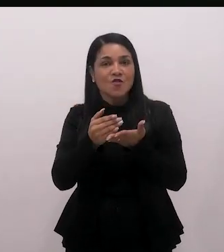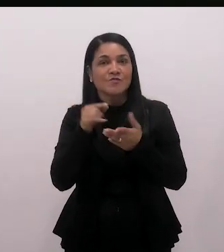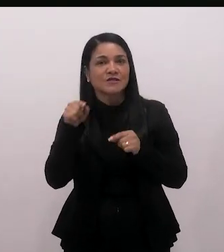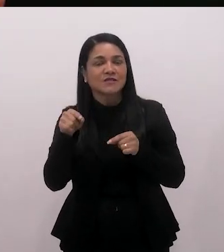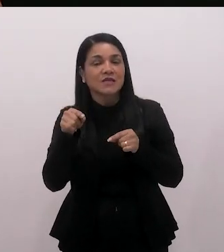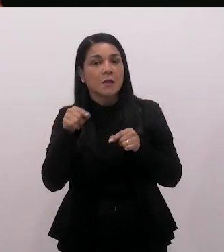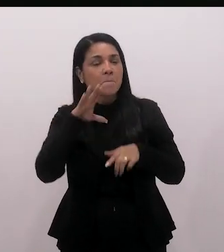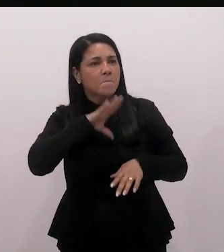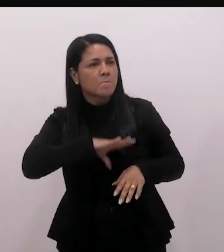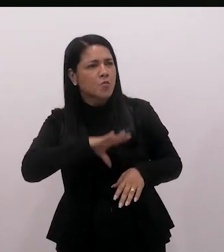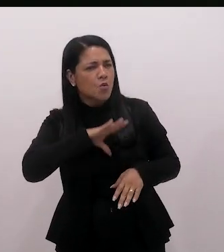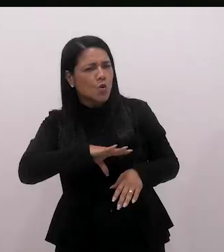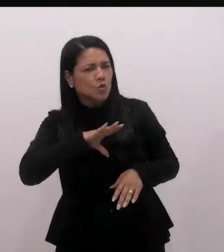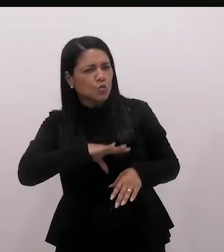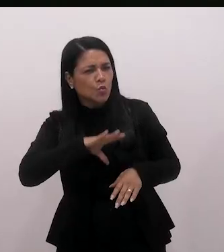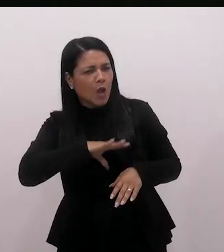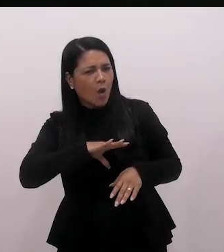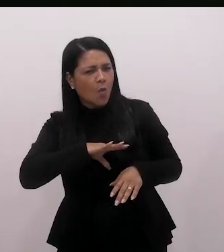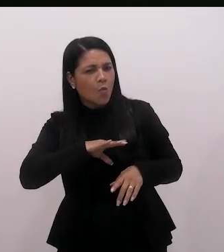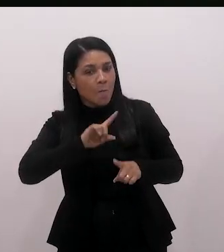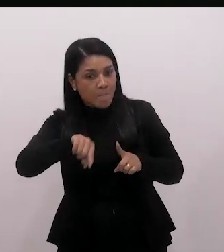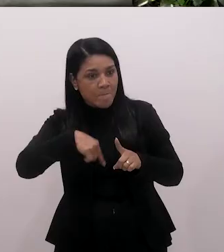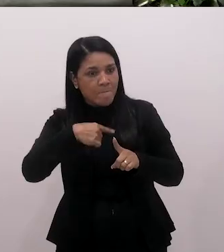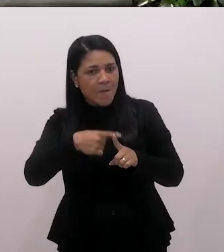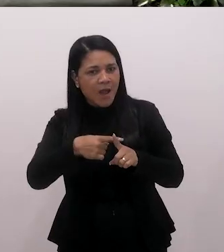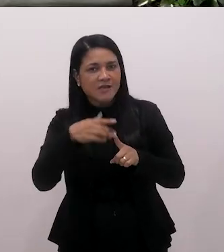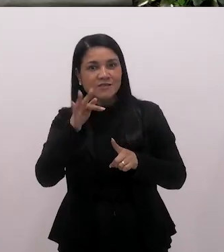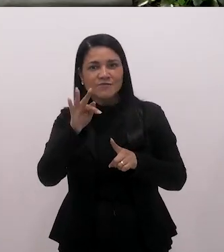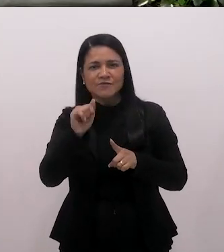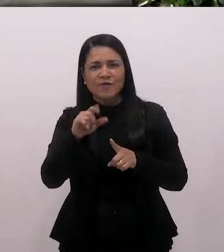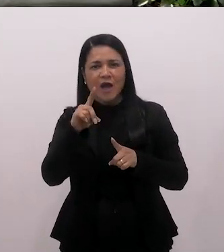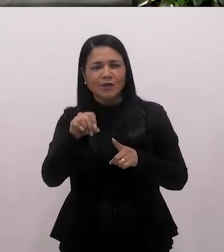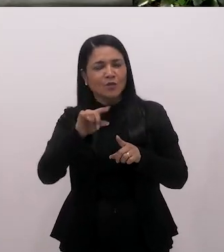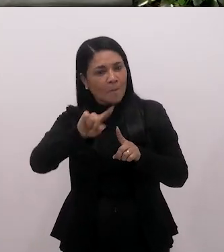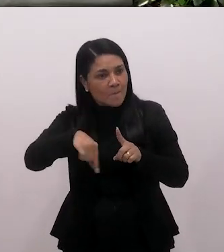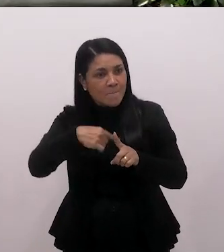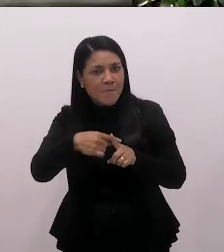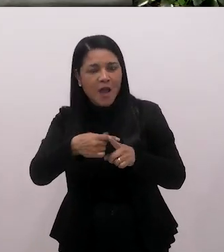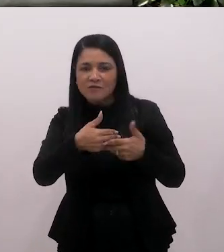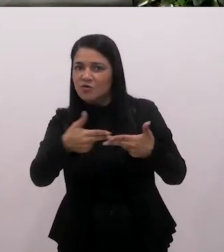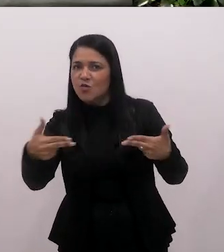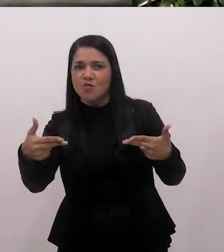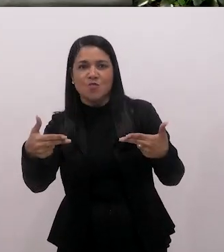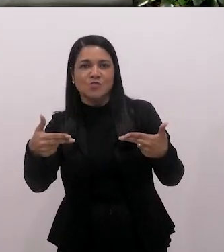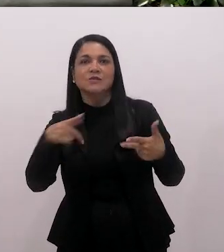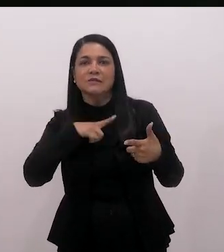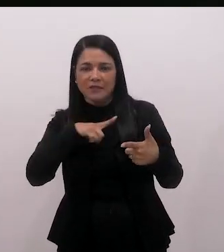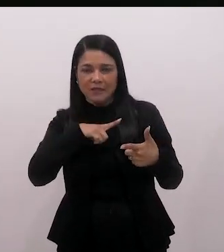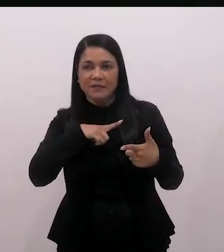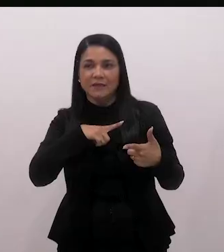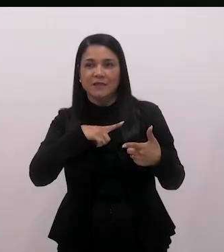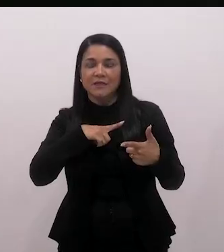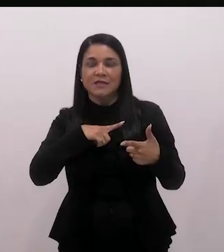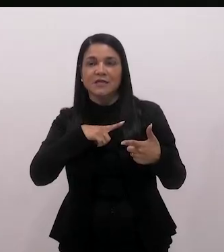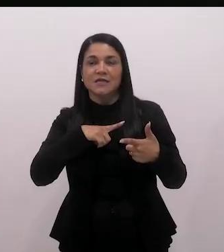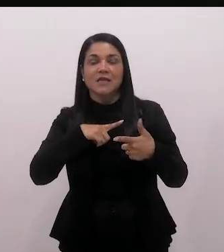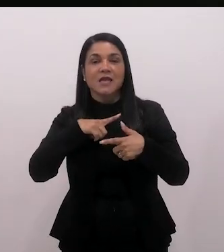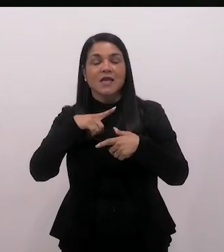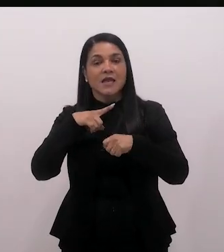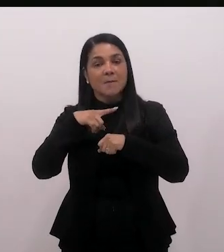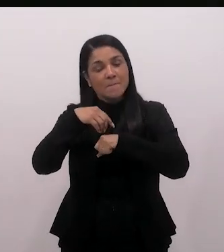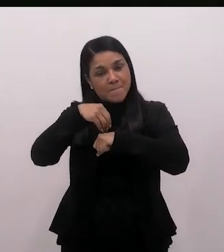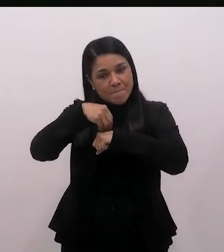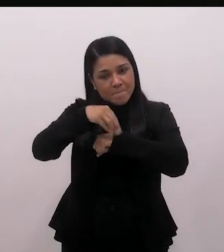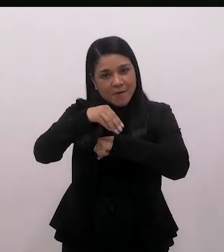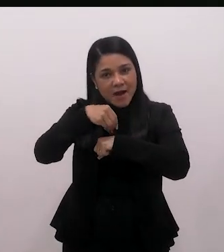pegaram, isto é Portugal para além do fado. Isso. E eu amei porque era exatamente isso, era passar o